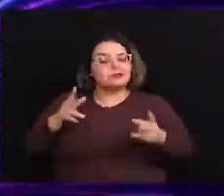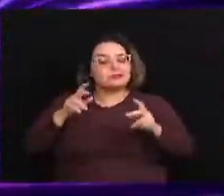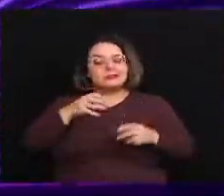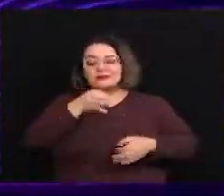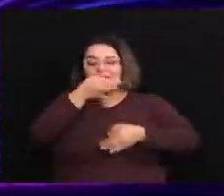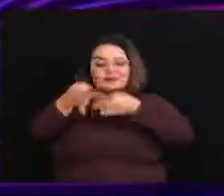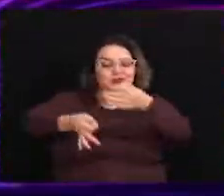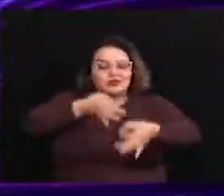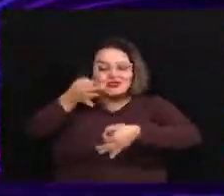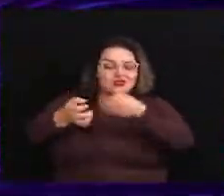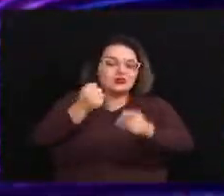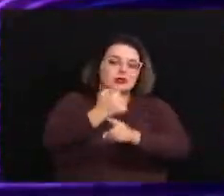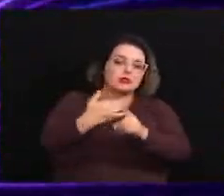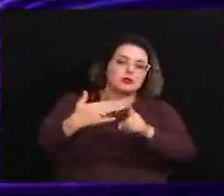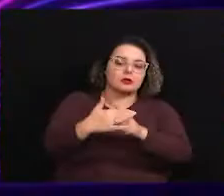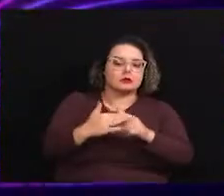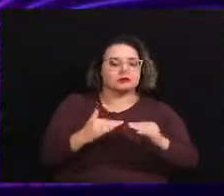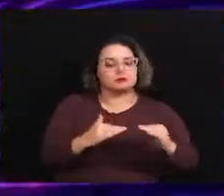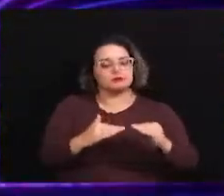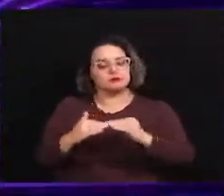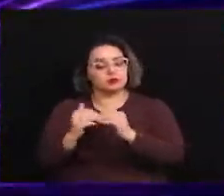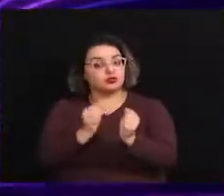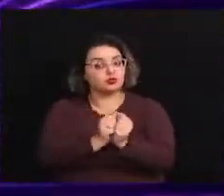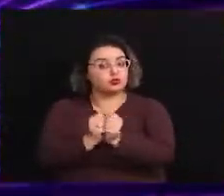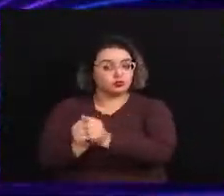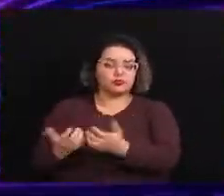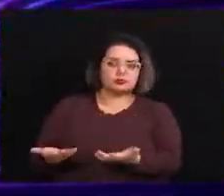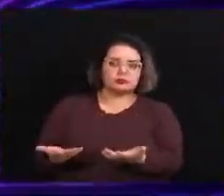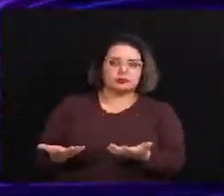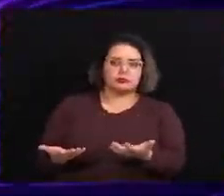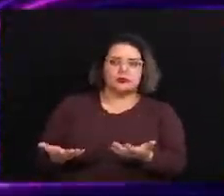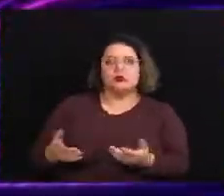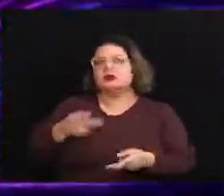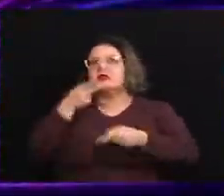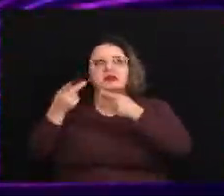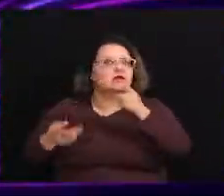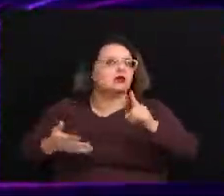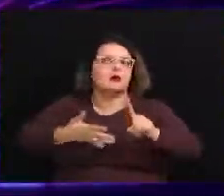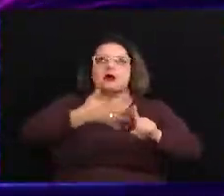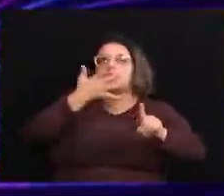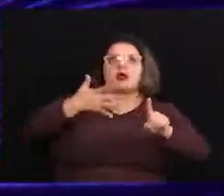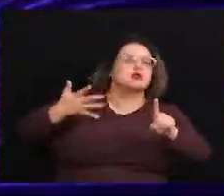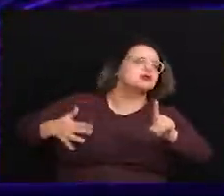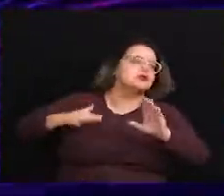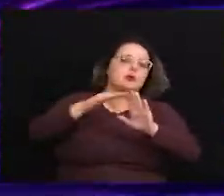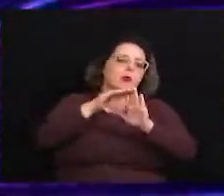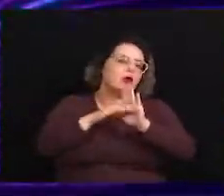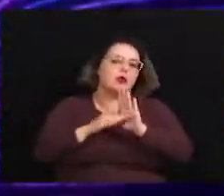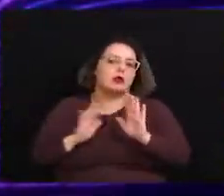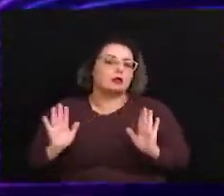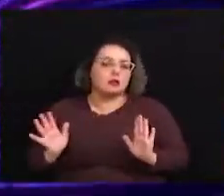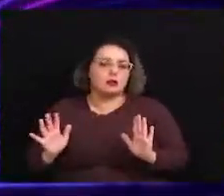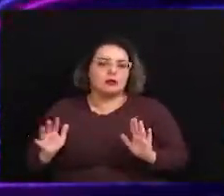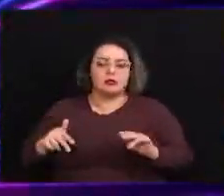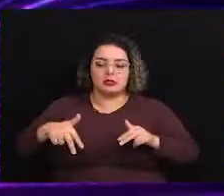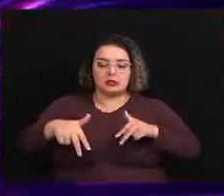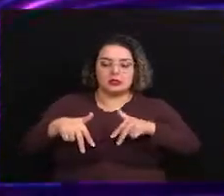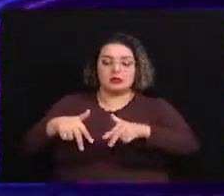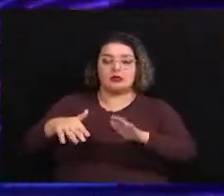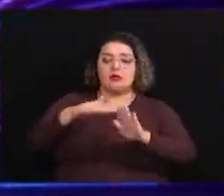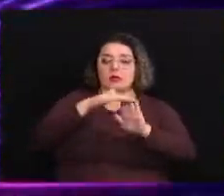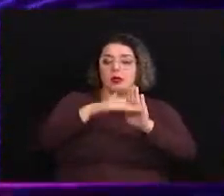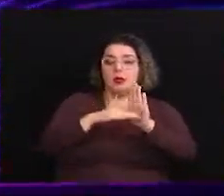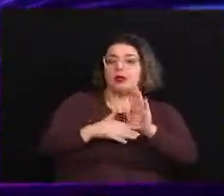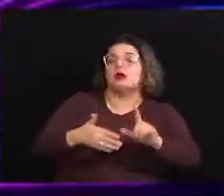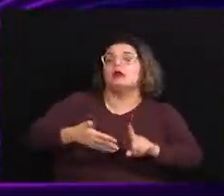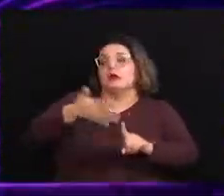transversais, né? Eu não diria, por exemplo, que é um livro sobre pautas LGBT, mas as personagens LGBT,